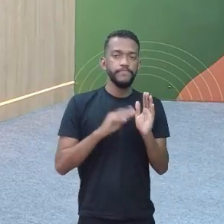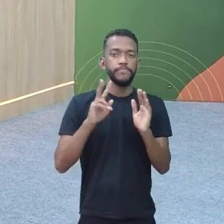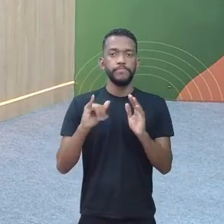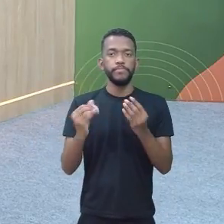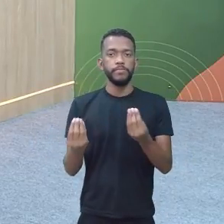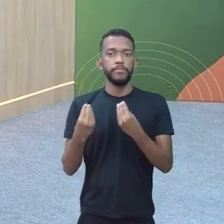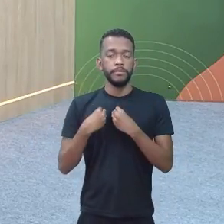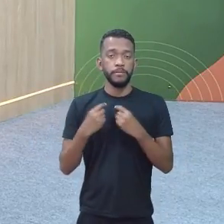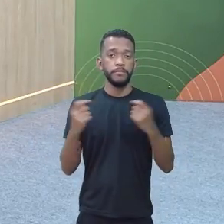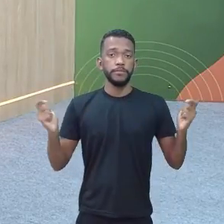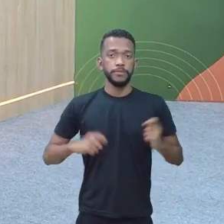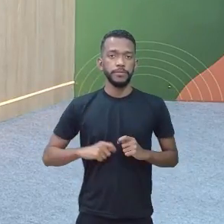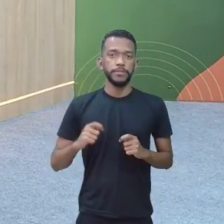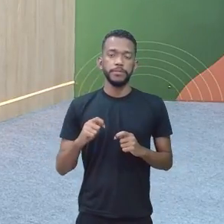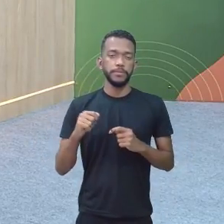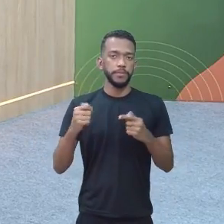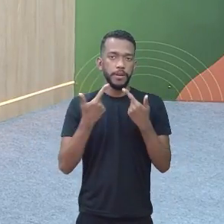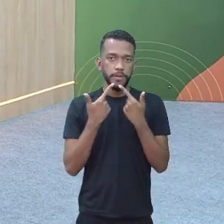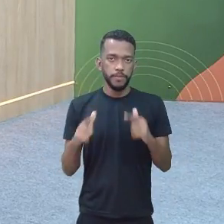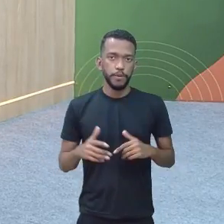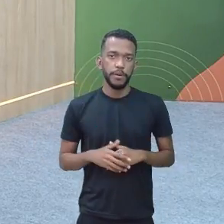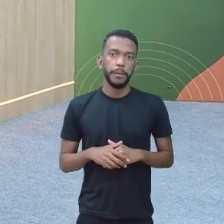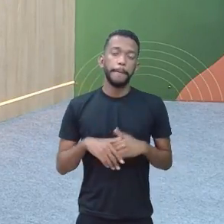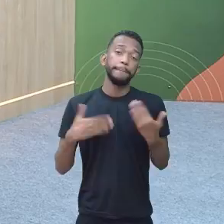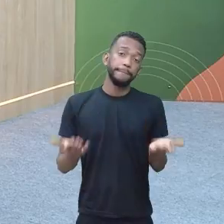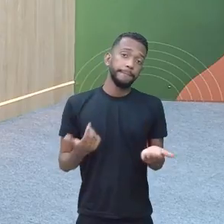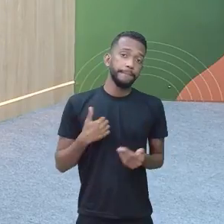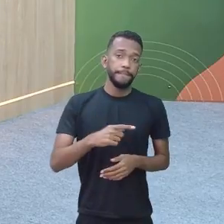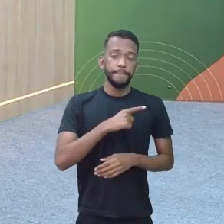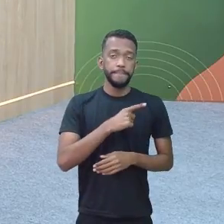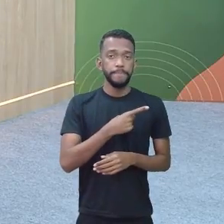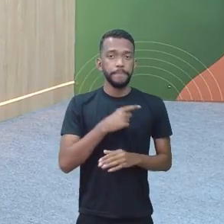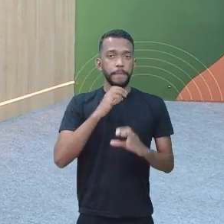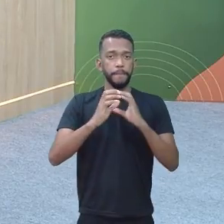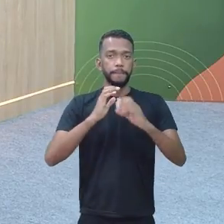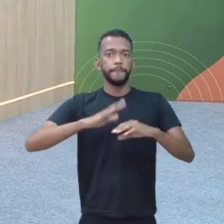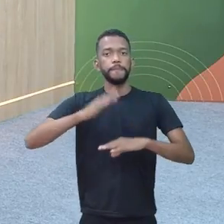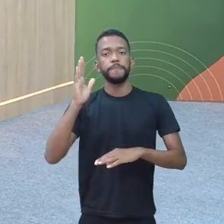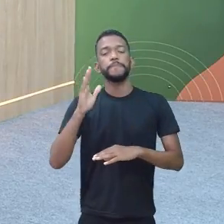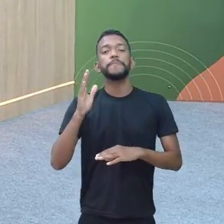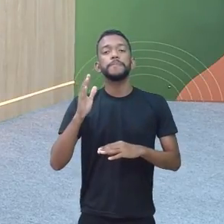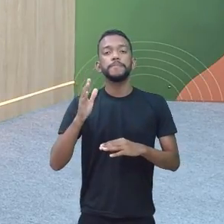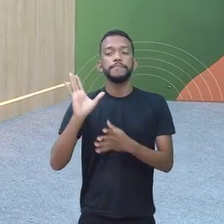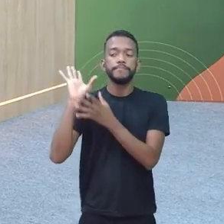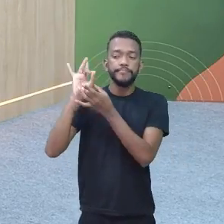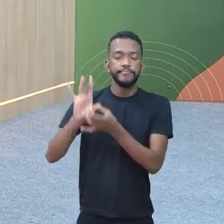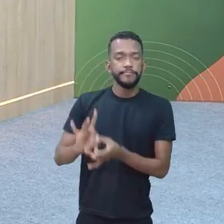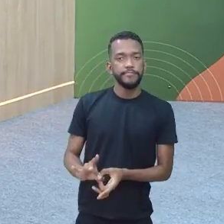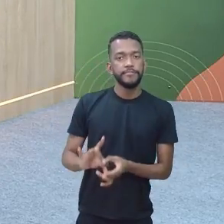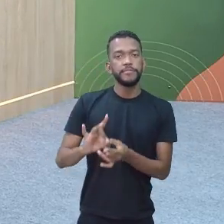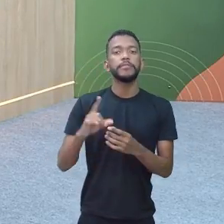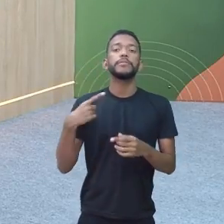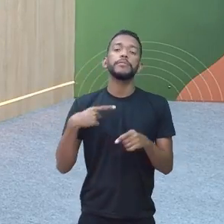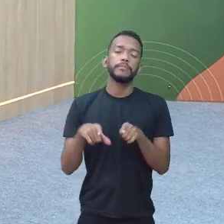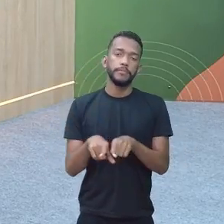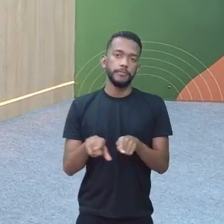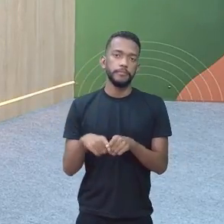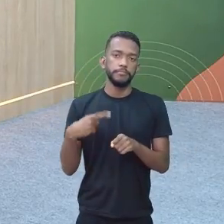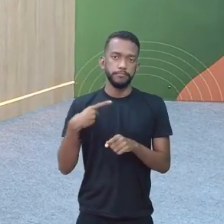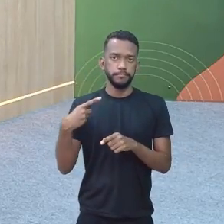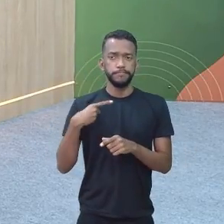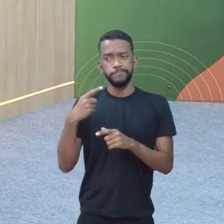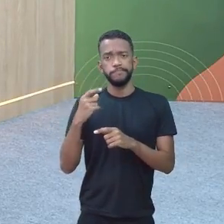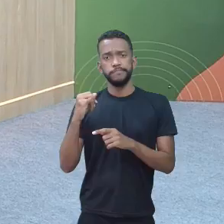potencializar a linguagem. Então, eu tenho uma comunicação mais complexa, através da ironia também, daqueles recursos que eu